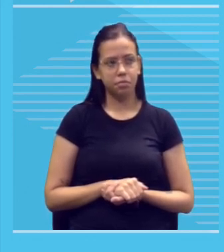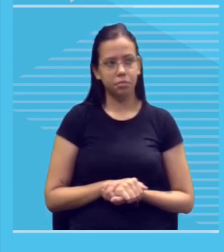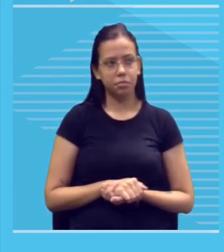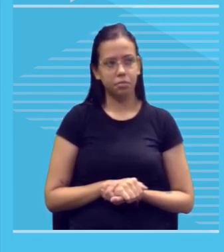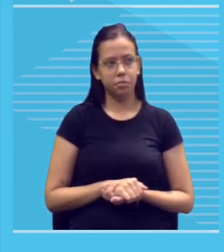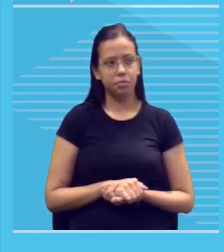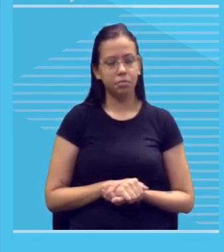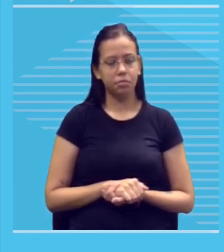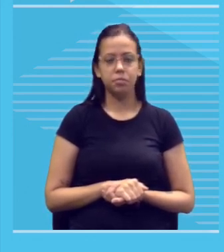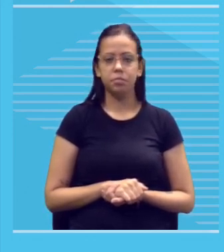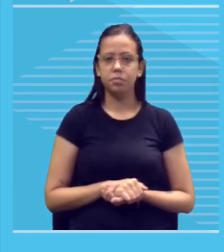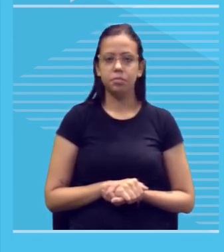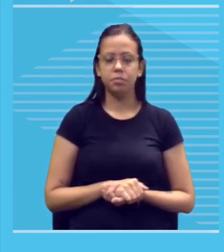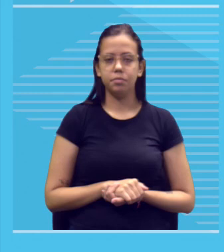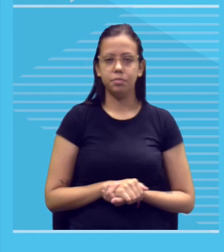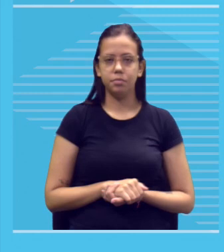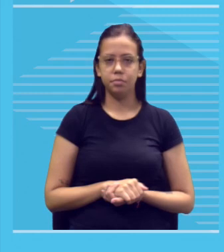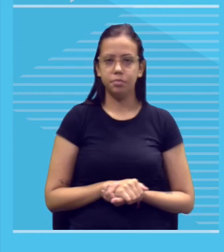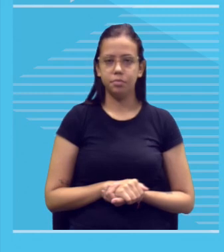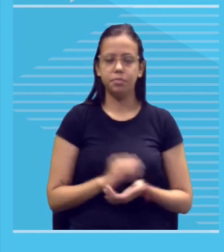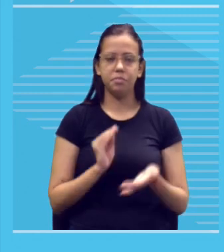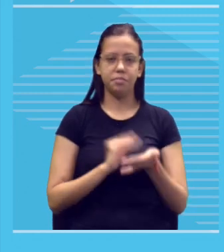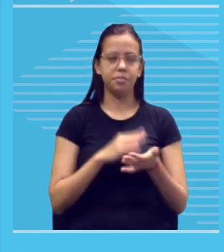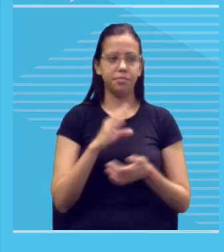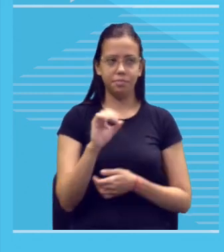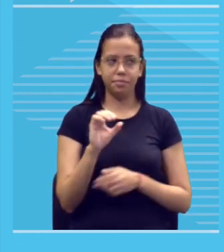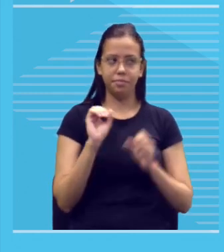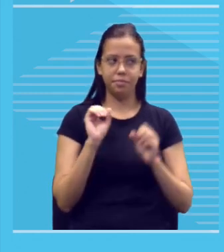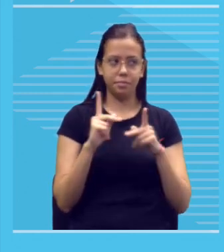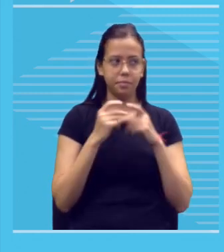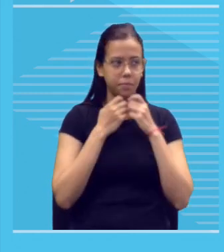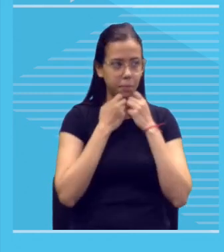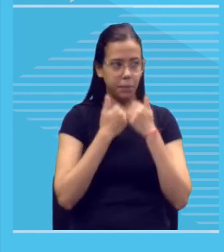Beleza de boa na lagoa